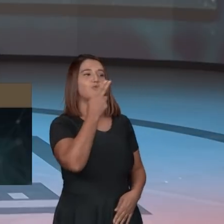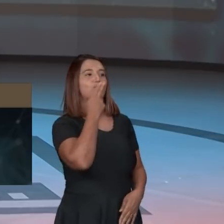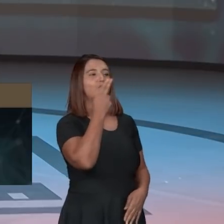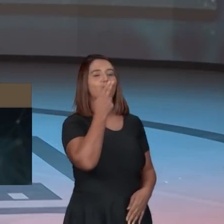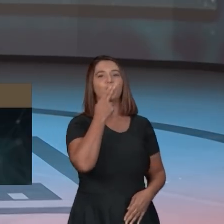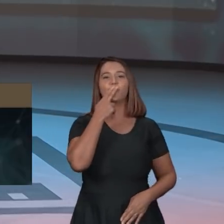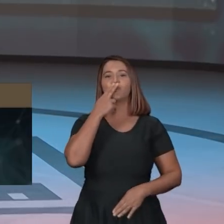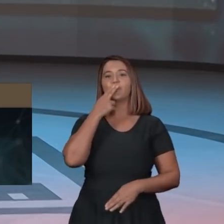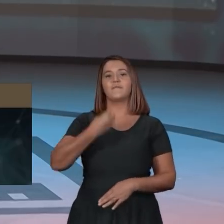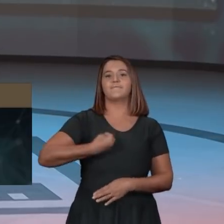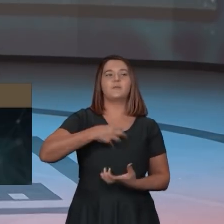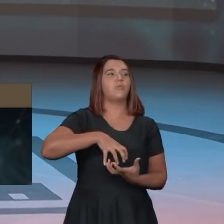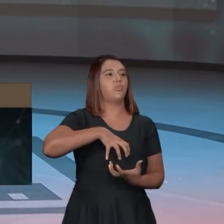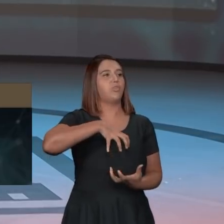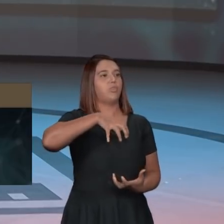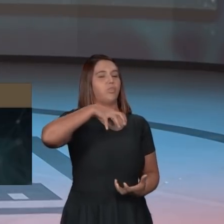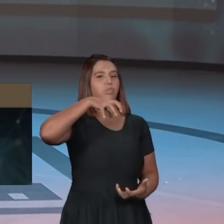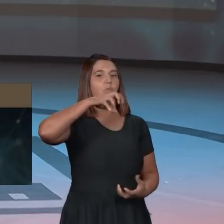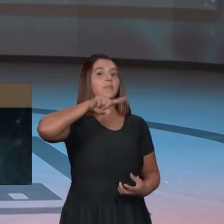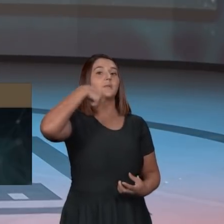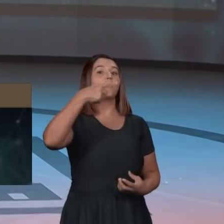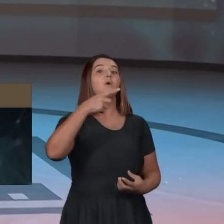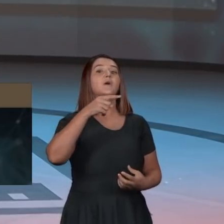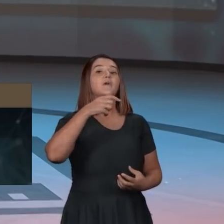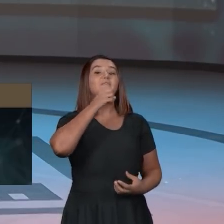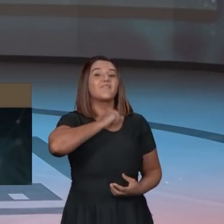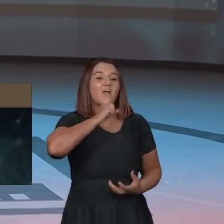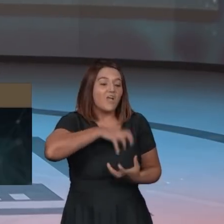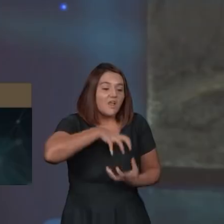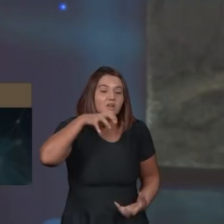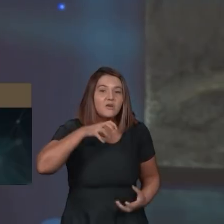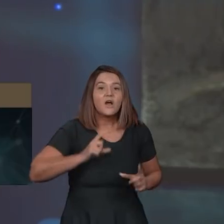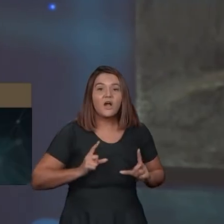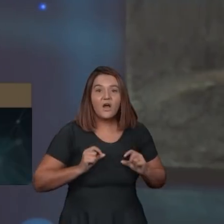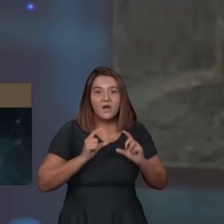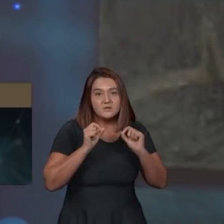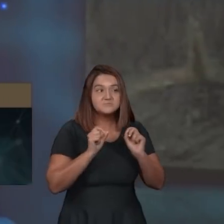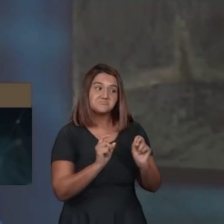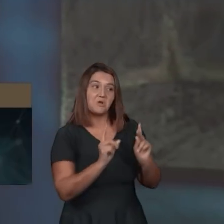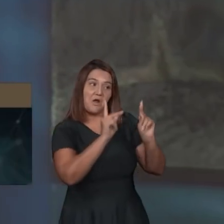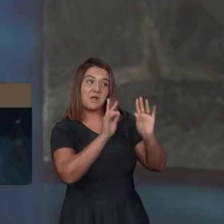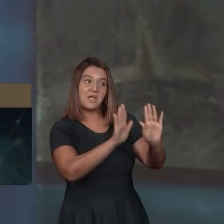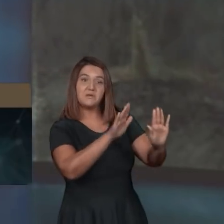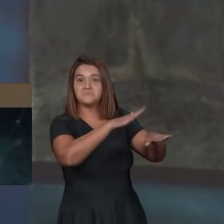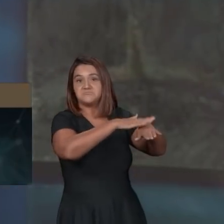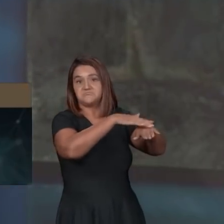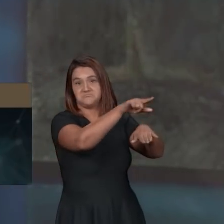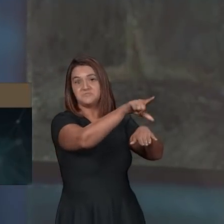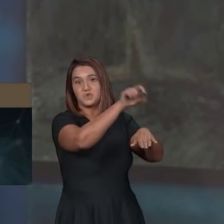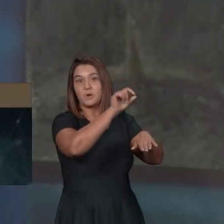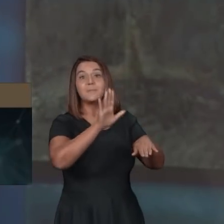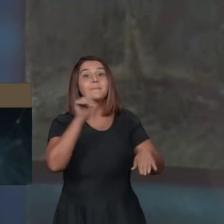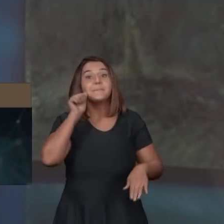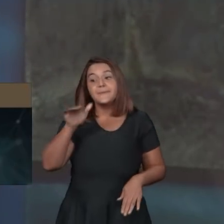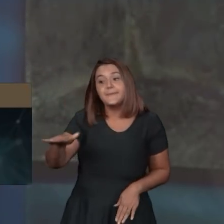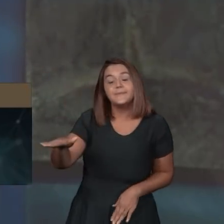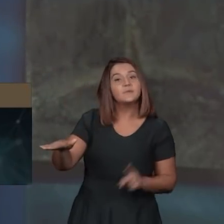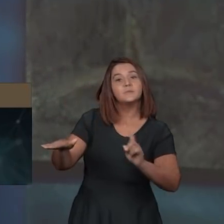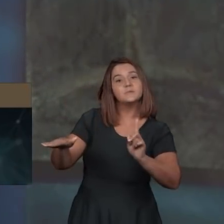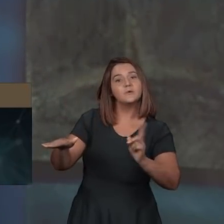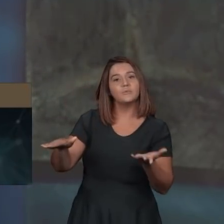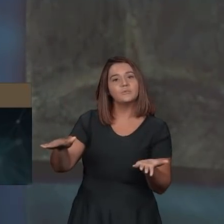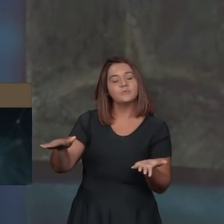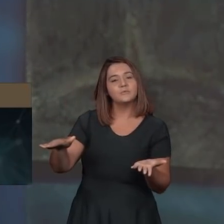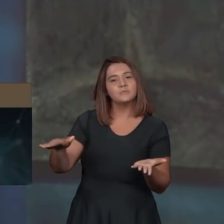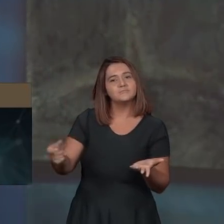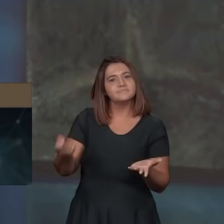foi a escolha errada daquela menina? Até o final eu contarei isso aqui para você. Agora eu quero mostrar um texto da Bíblia que fala que Deus nos escolheu e por isso muita